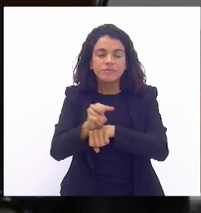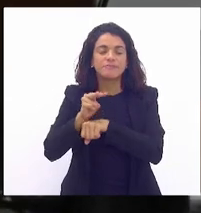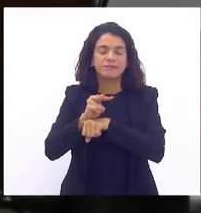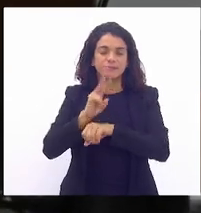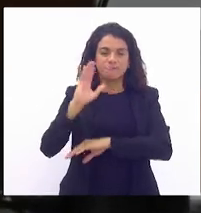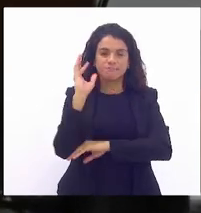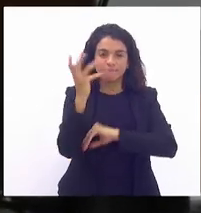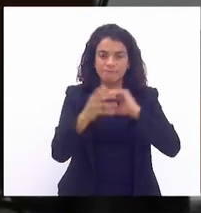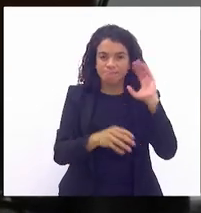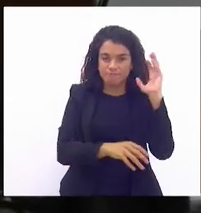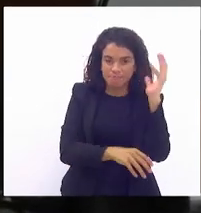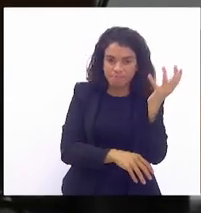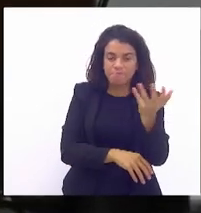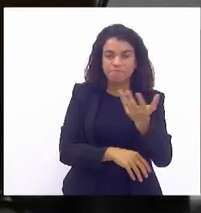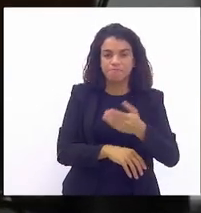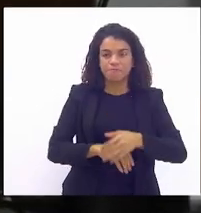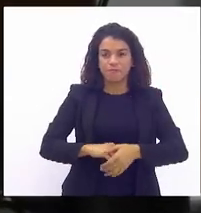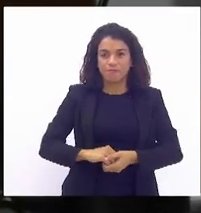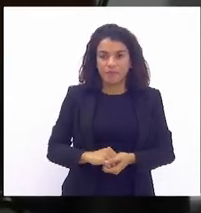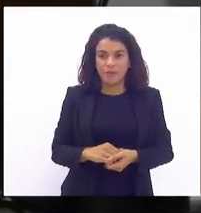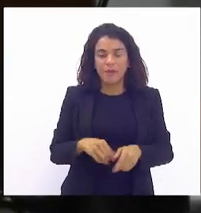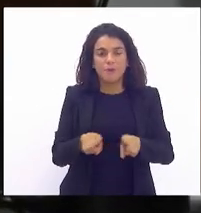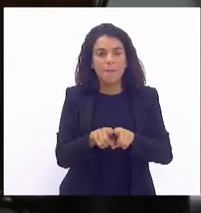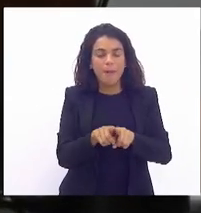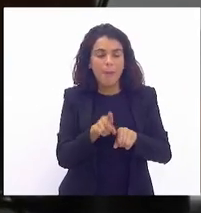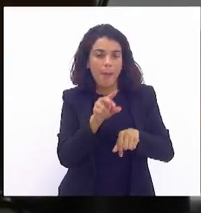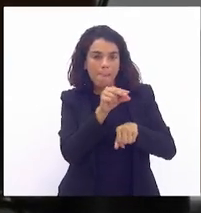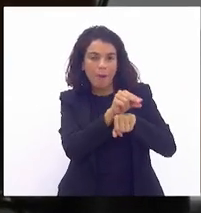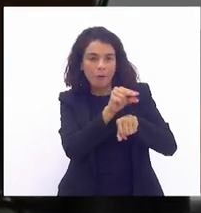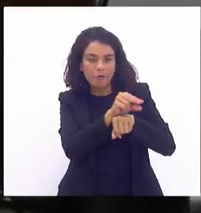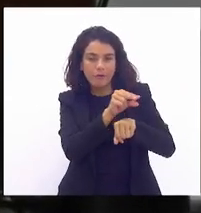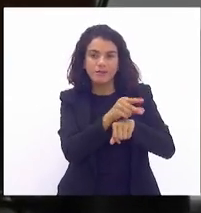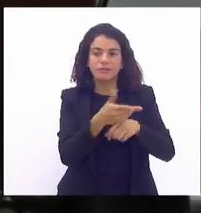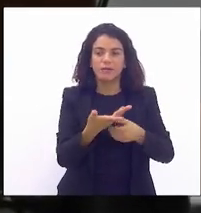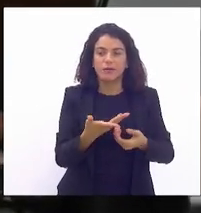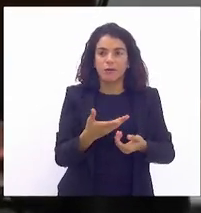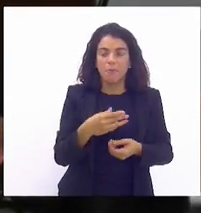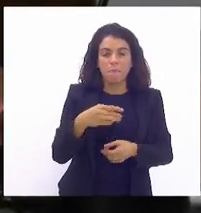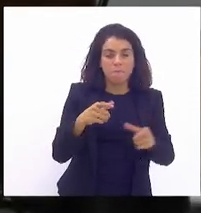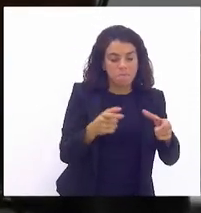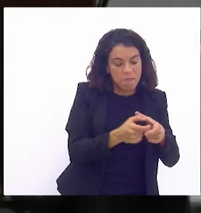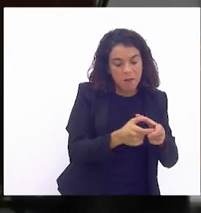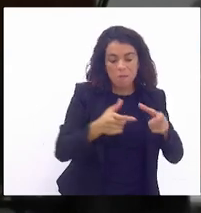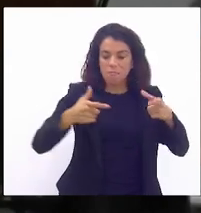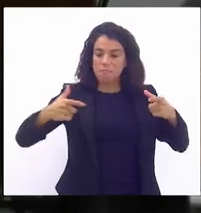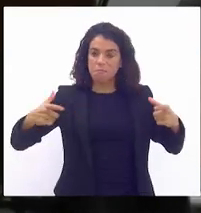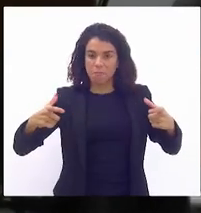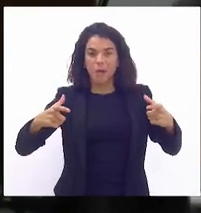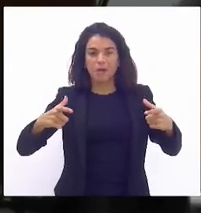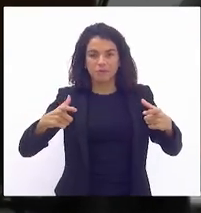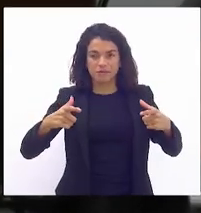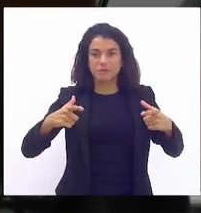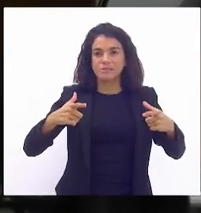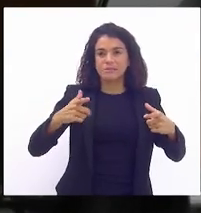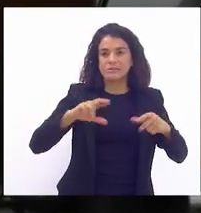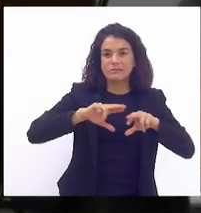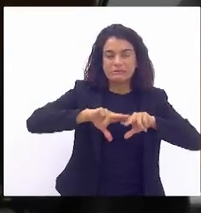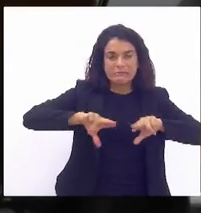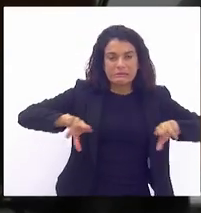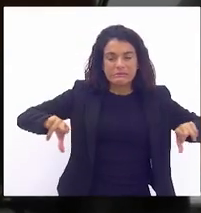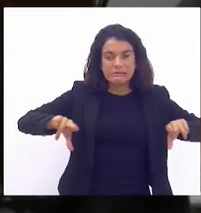toda a pavimentação asfáltica, manutenção meso, micro e macro drenagem da cidade, de luz, de água, parques de